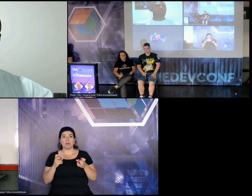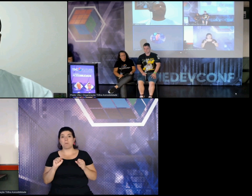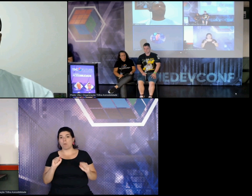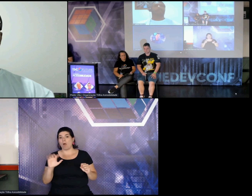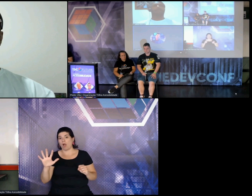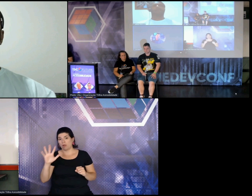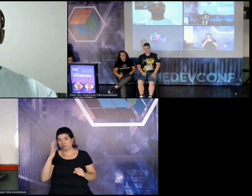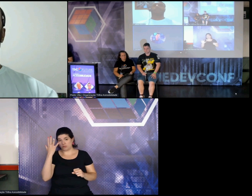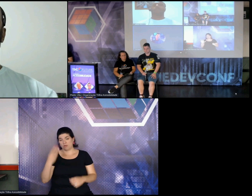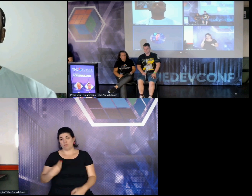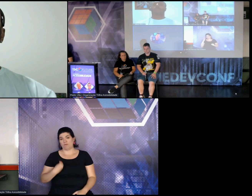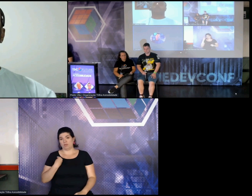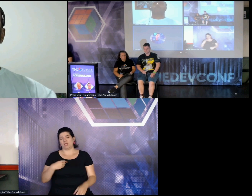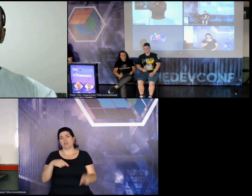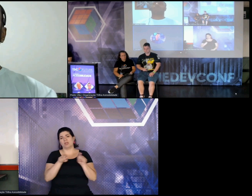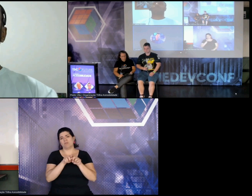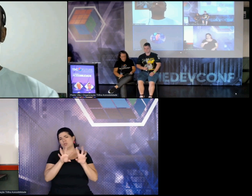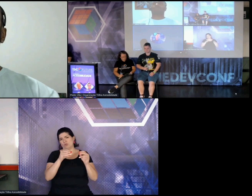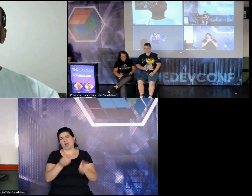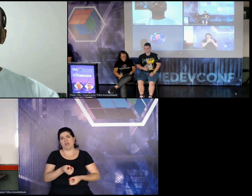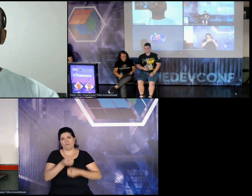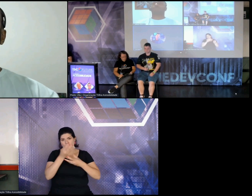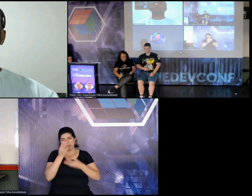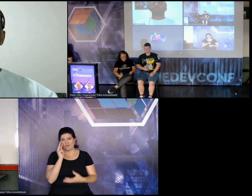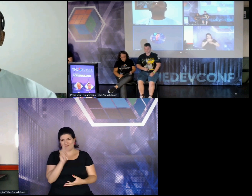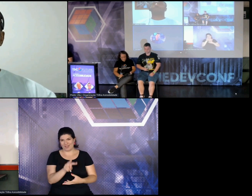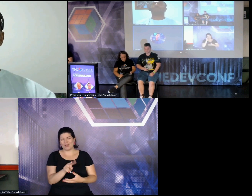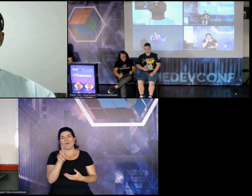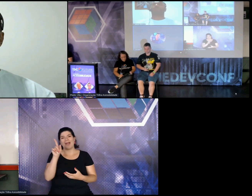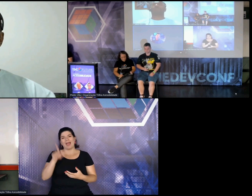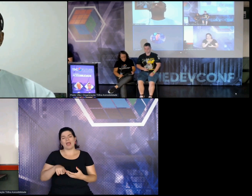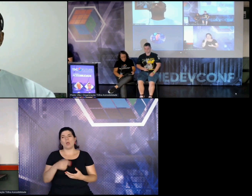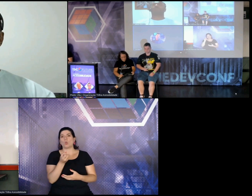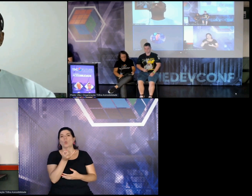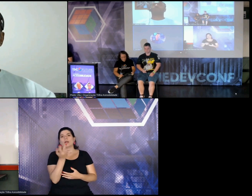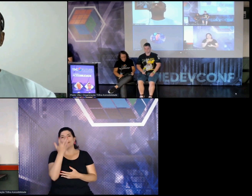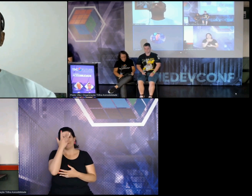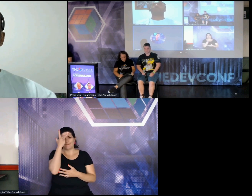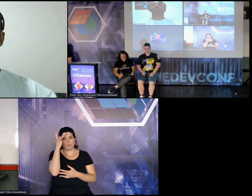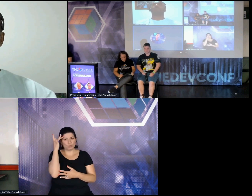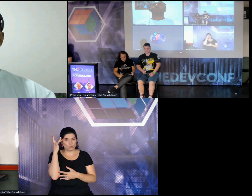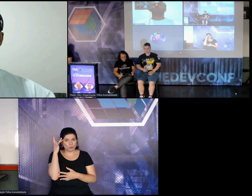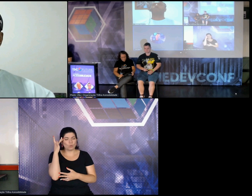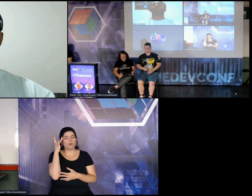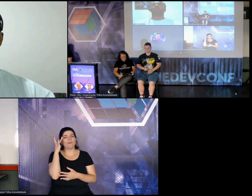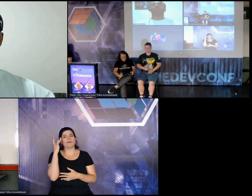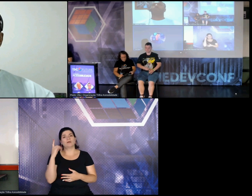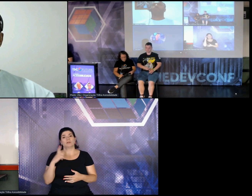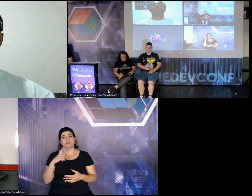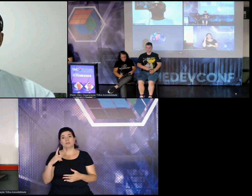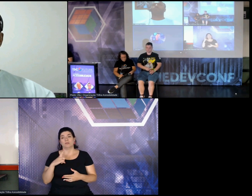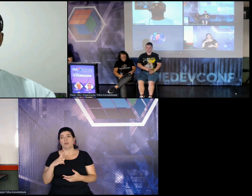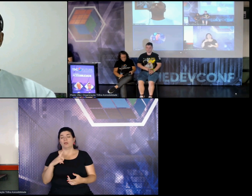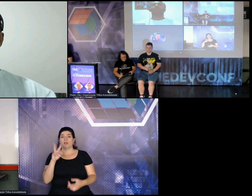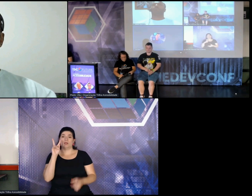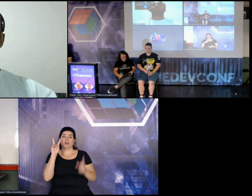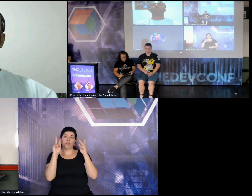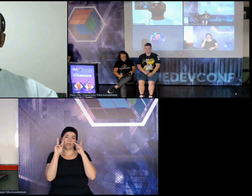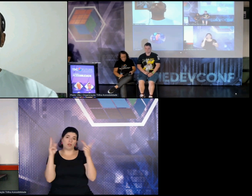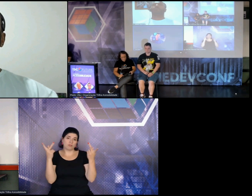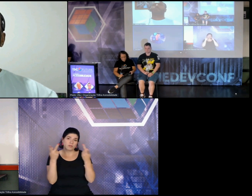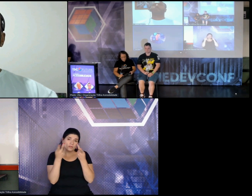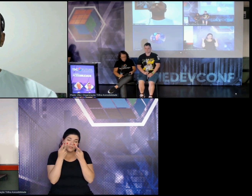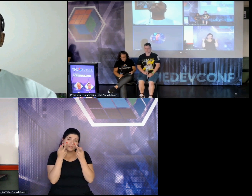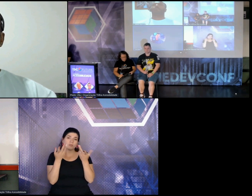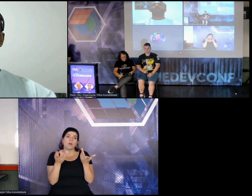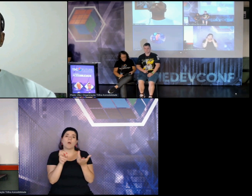de todos os dados, né, que a gente tem sobre quantidade de pessoas que têm um daltonismo, que seja, ou